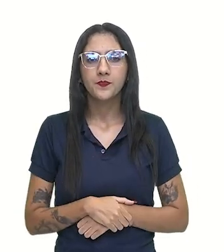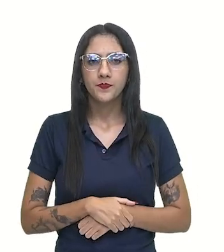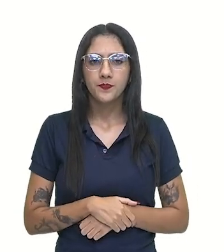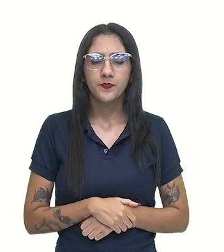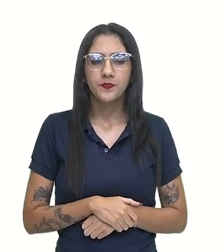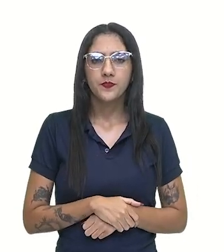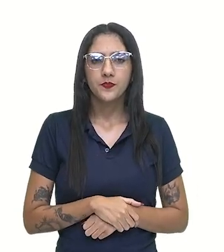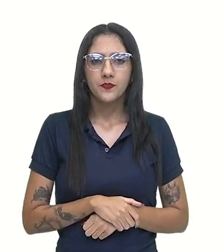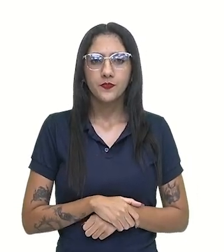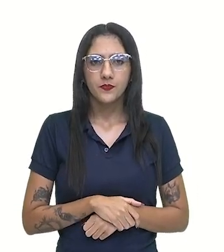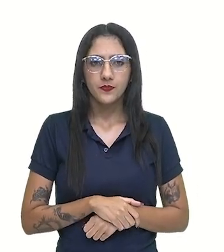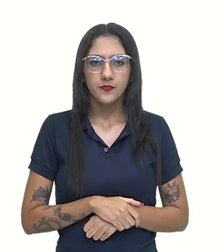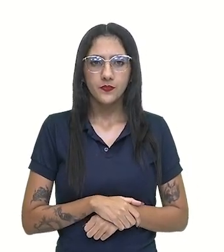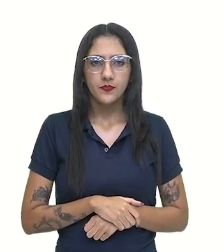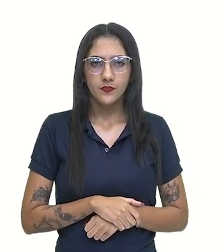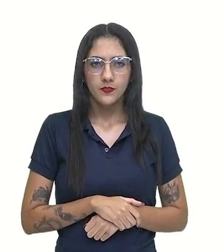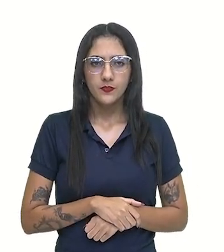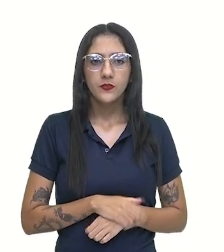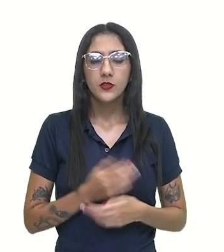tem